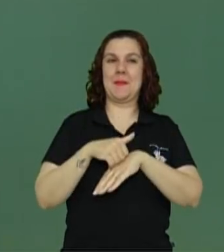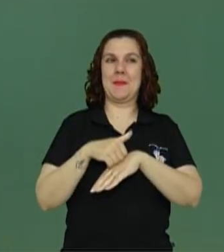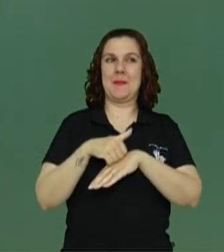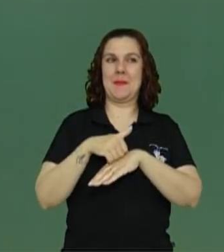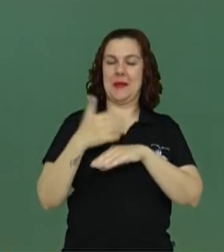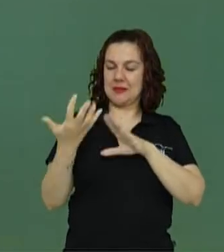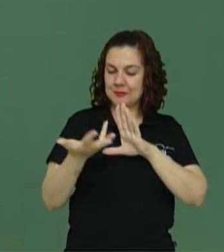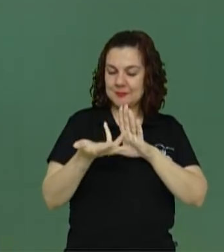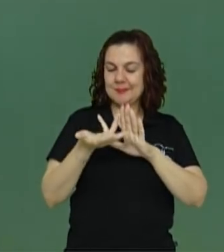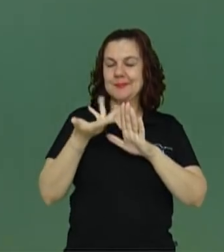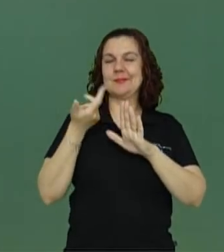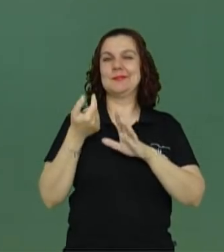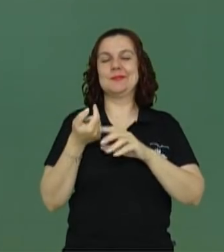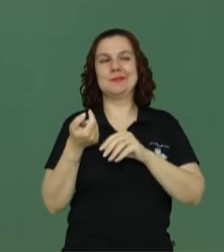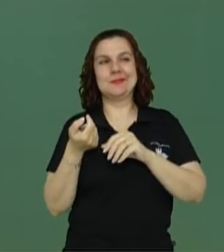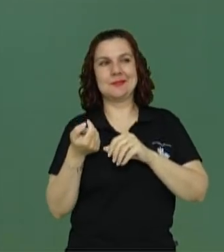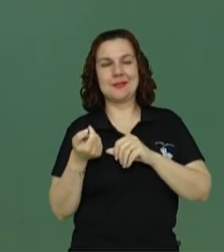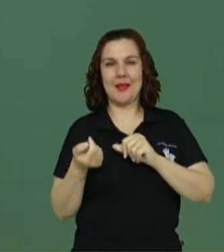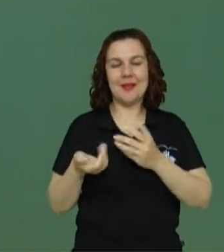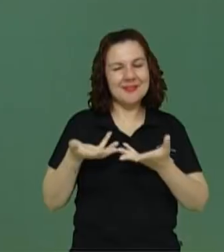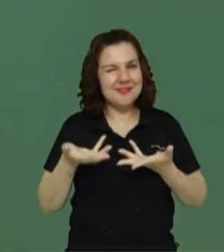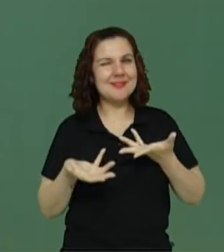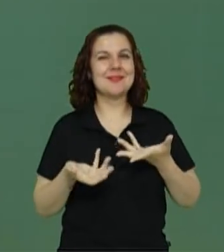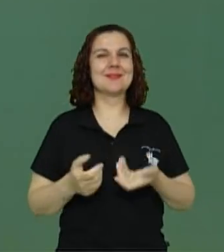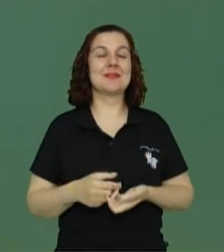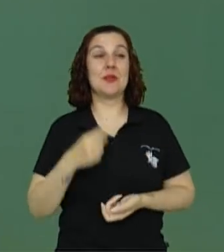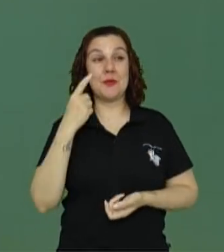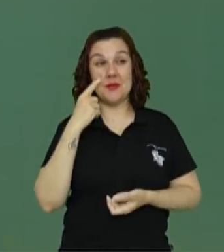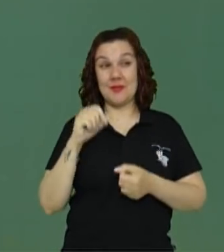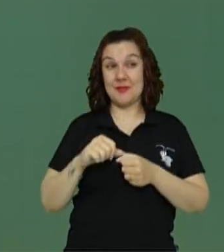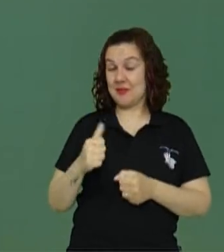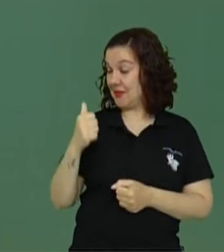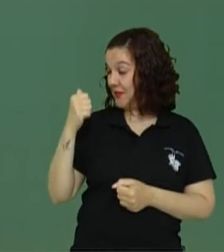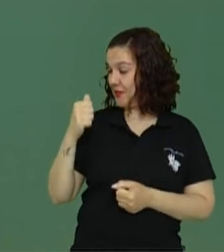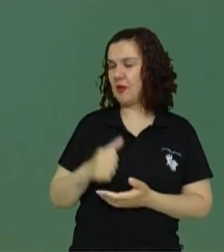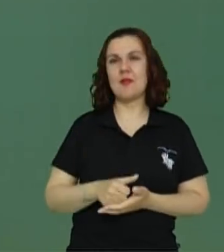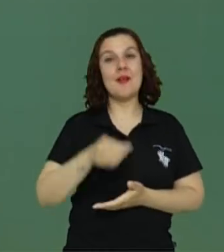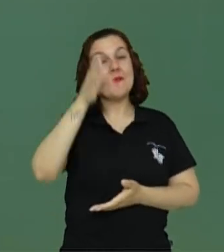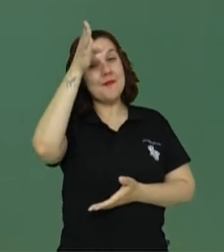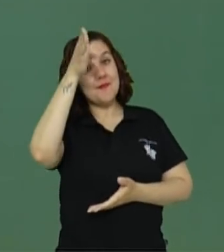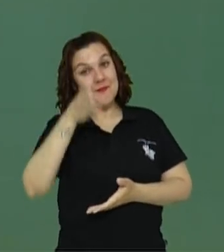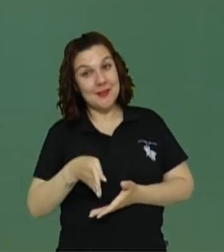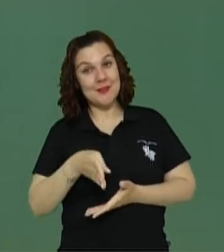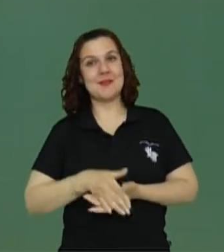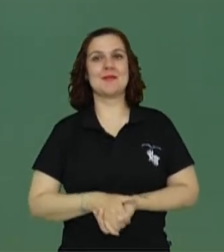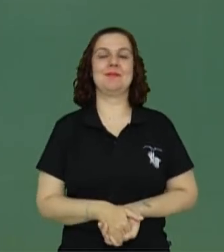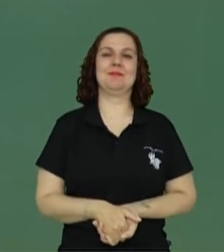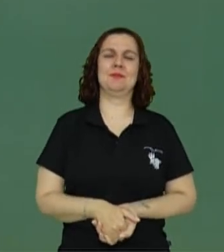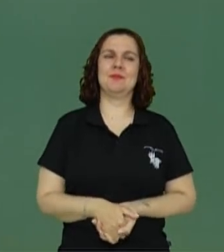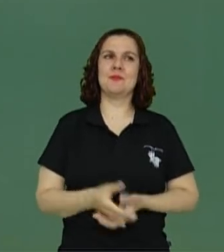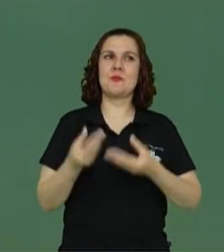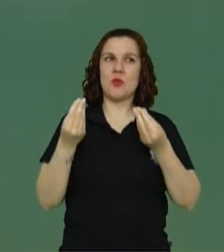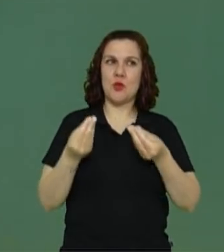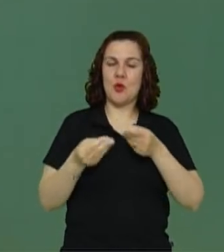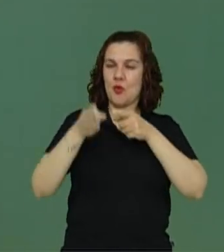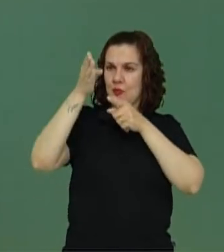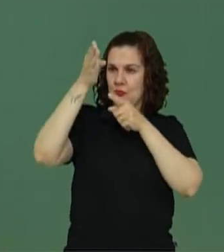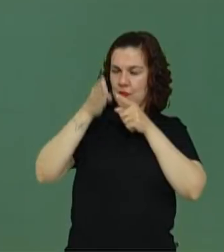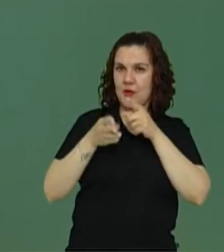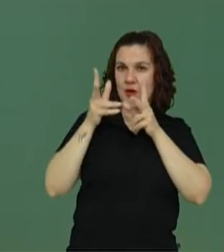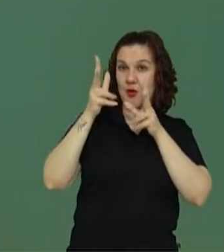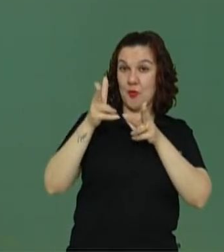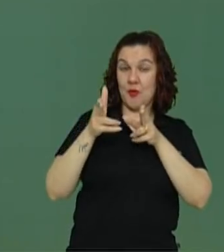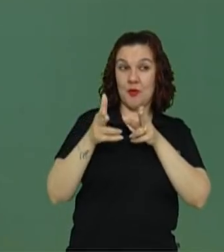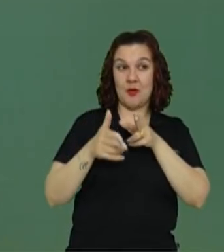mais apurado, né, aquela malandragem ali. O que você vai fazer? Vai fatorar isso aqui. Qual que é o meu fator comum?